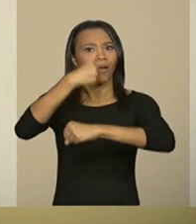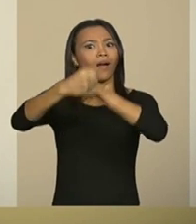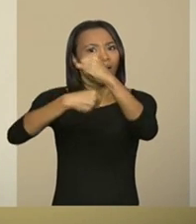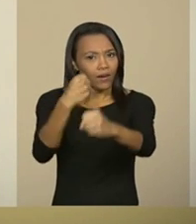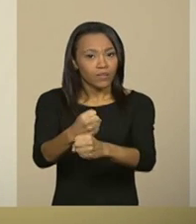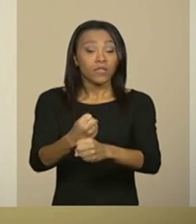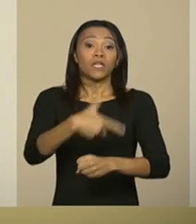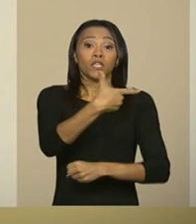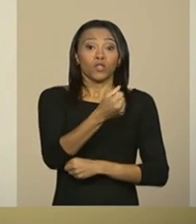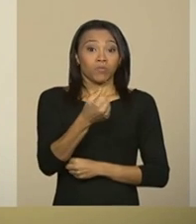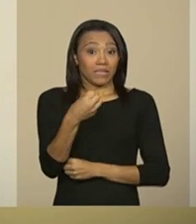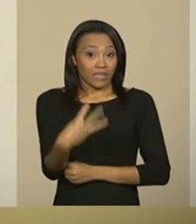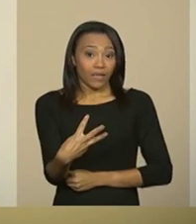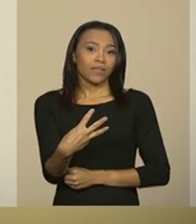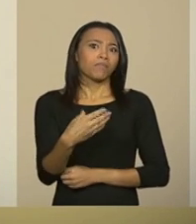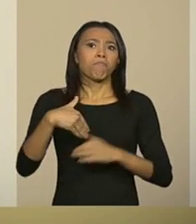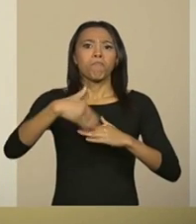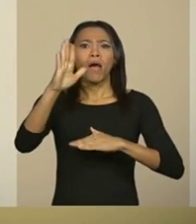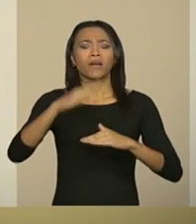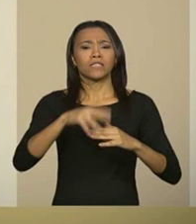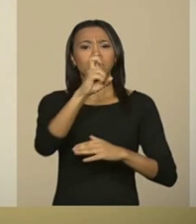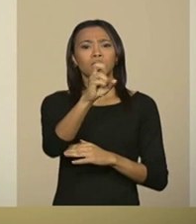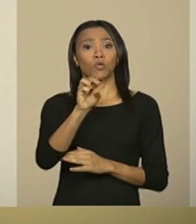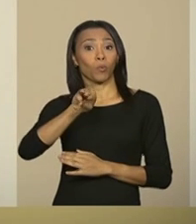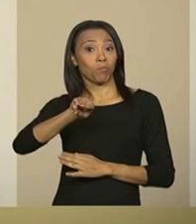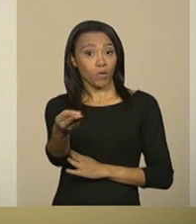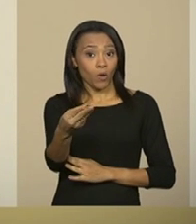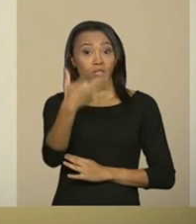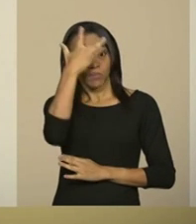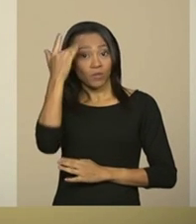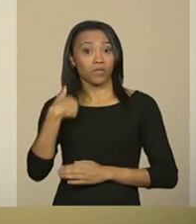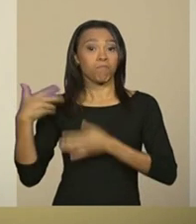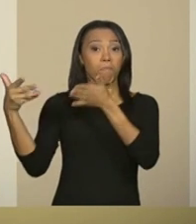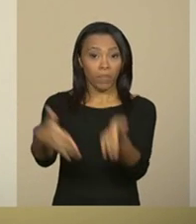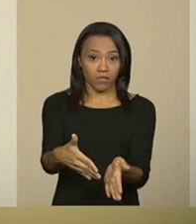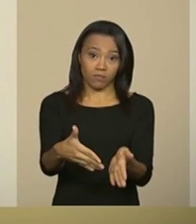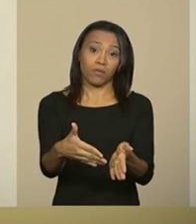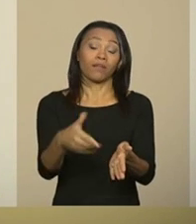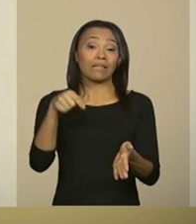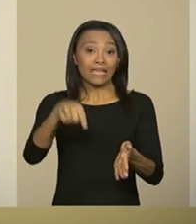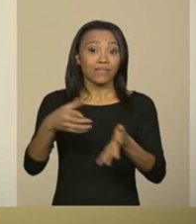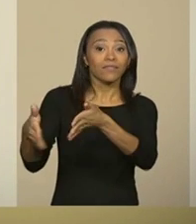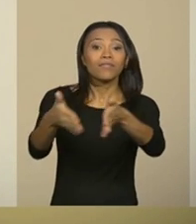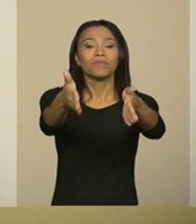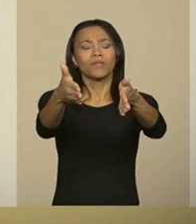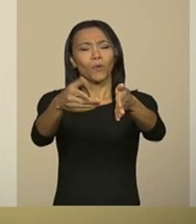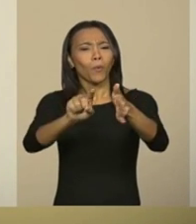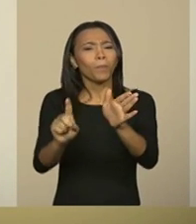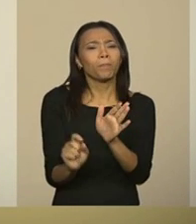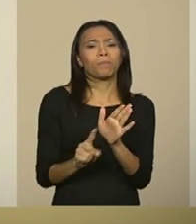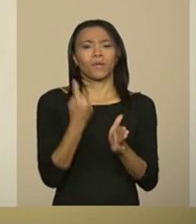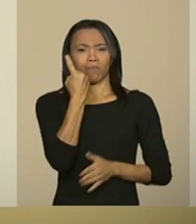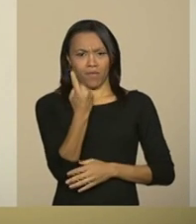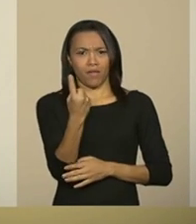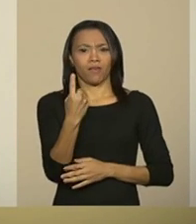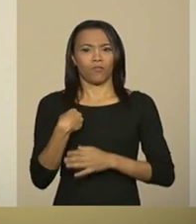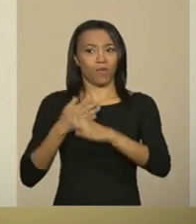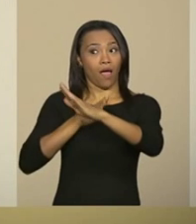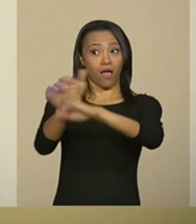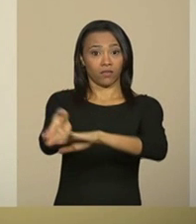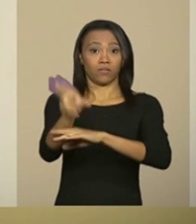em 2013 luciano foram mais de 5 milhões de participantes nesse caminho o primeiro acesso ao ensino superior